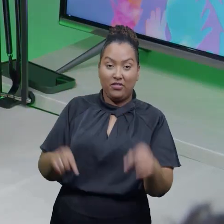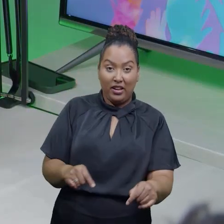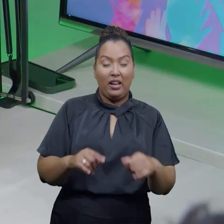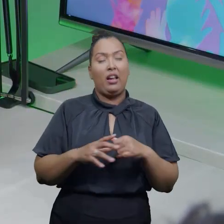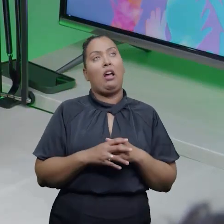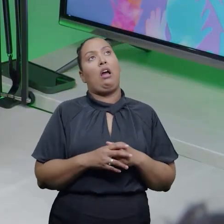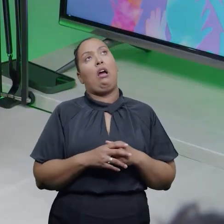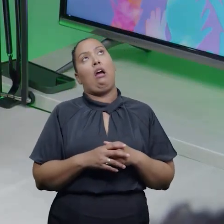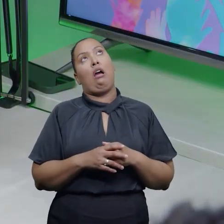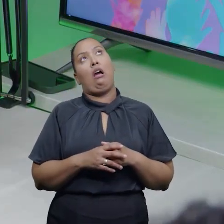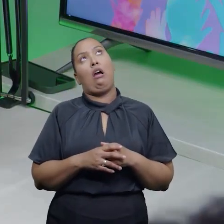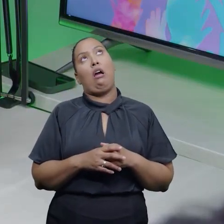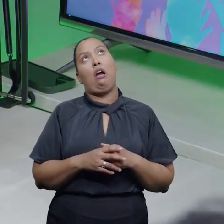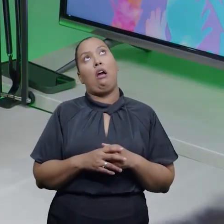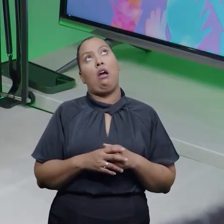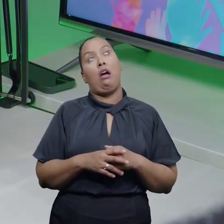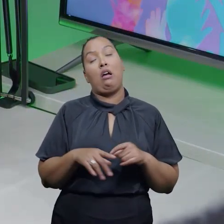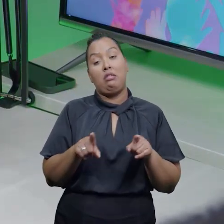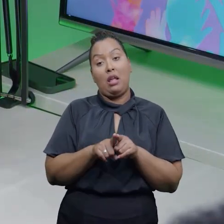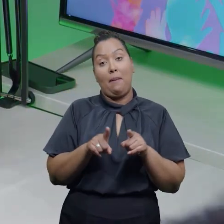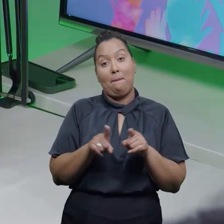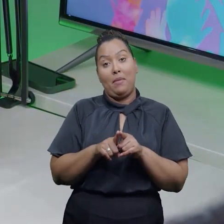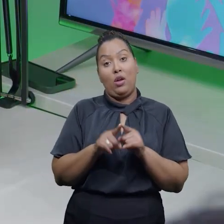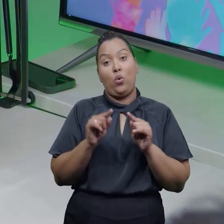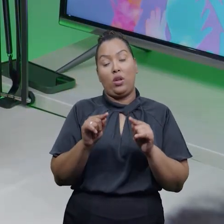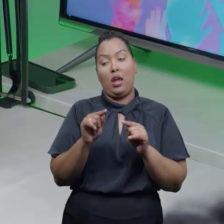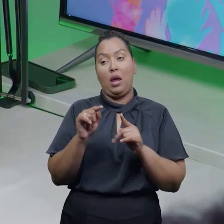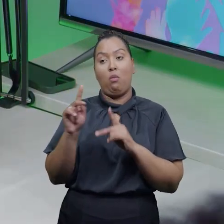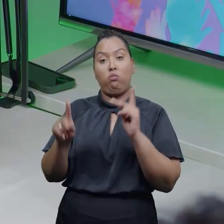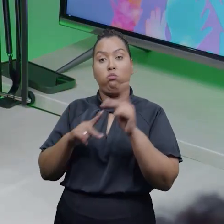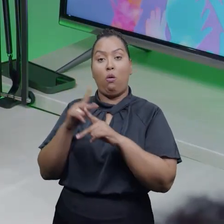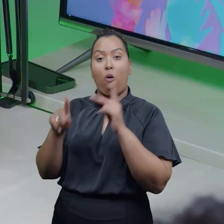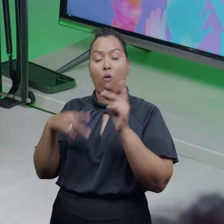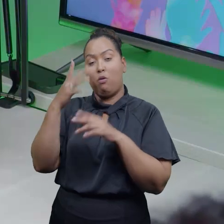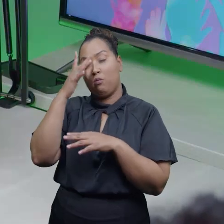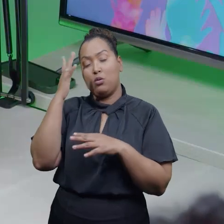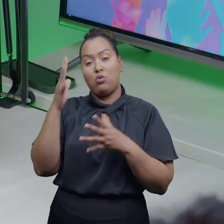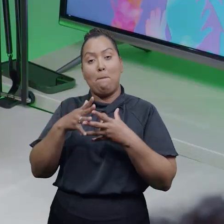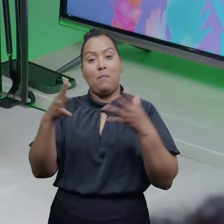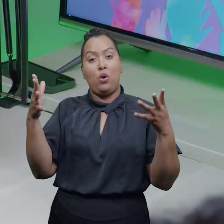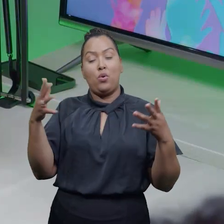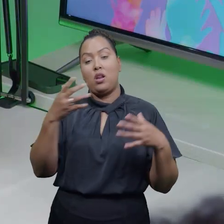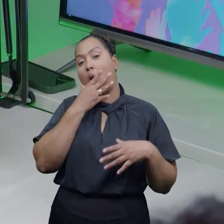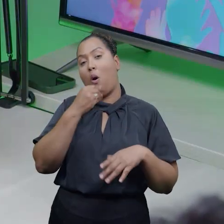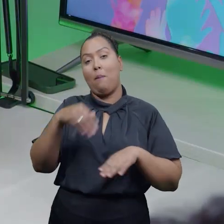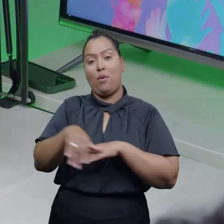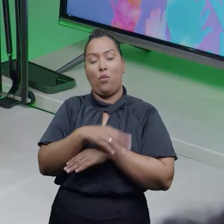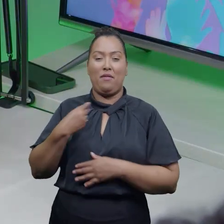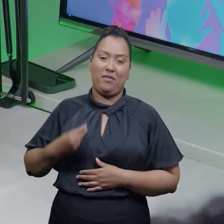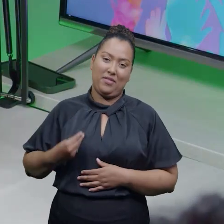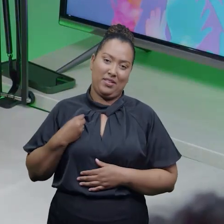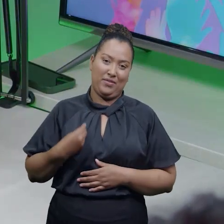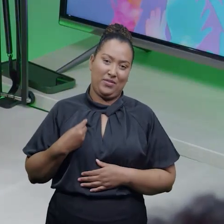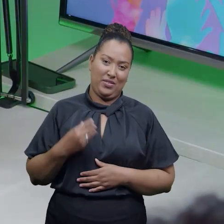por inúmeras questões, às vezes até onde entra interseccionalidade também, uma população que é majoritariamente